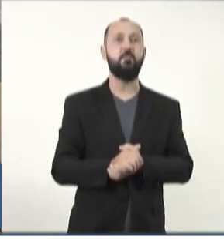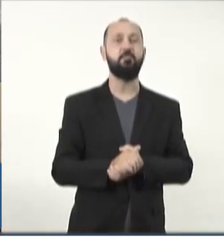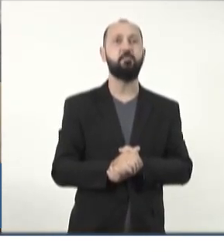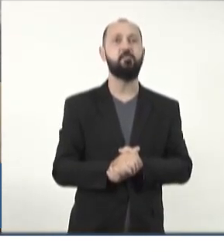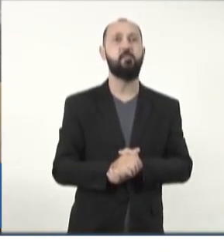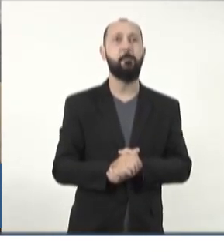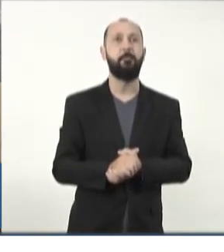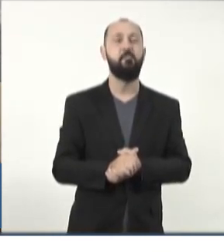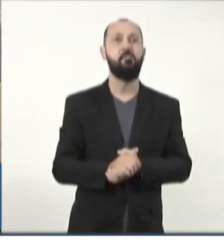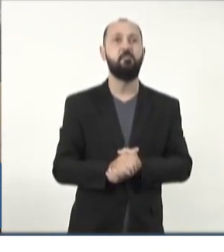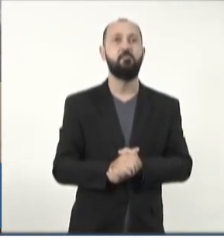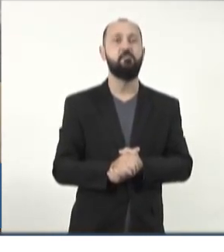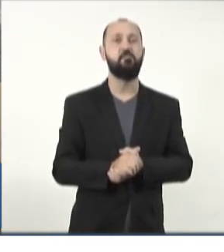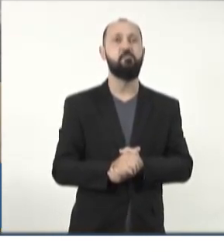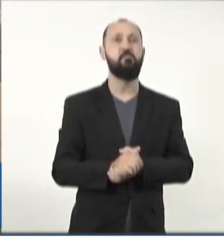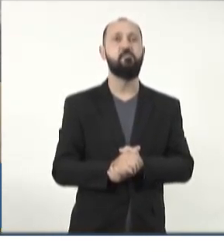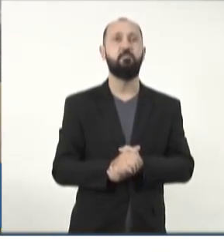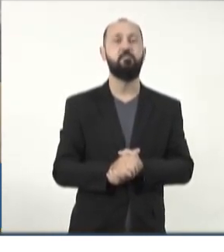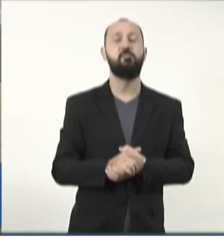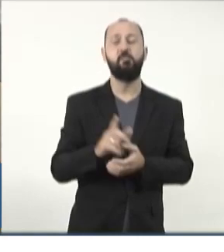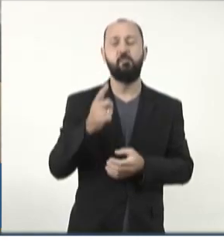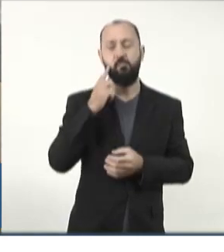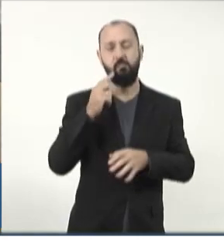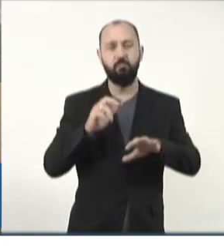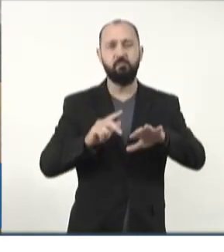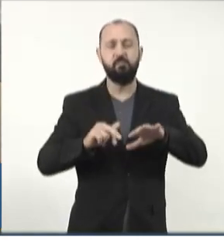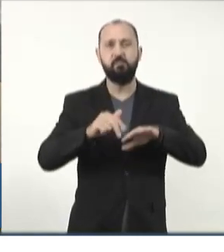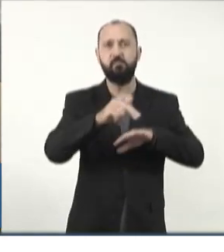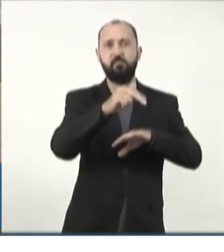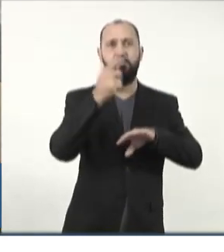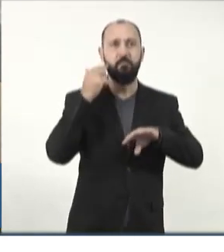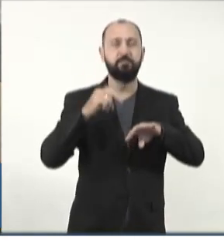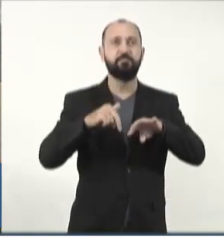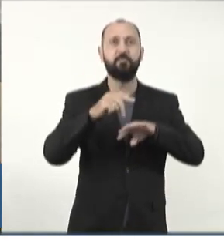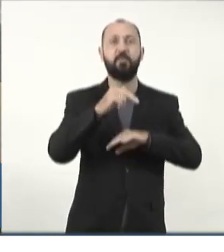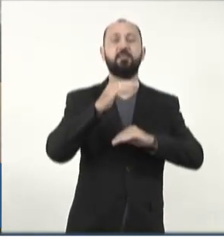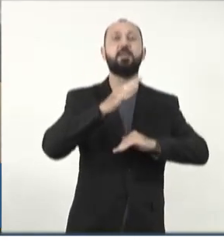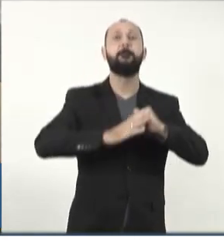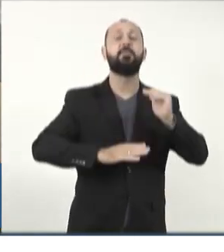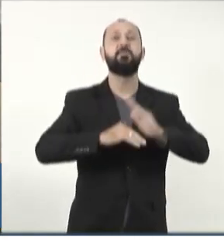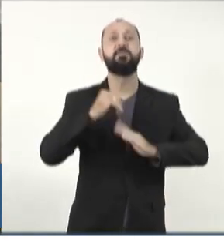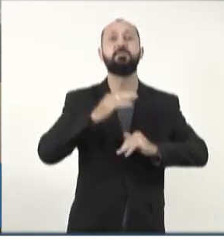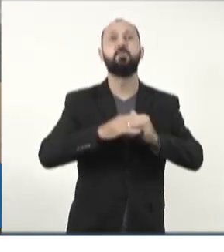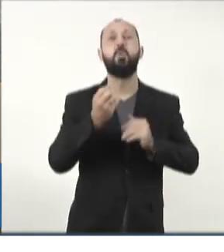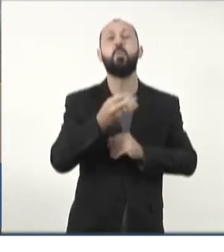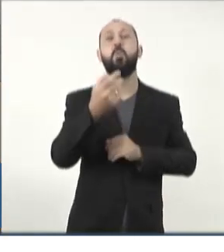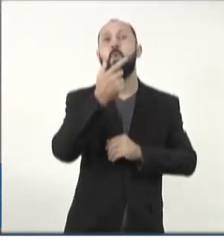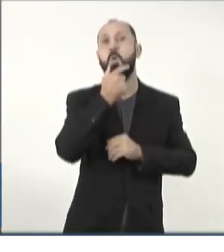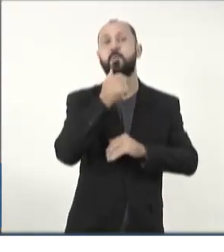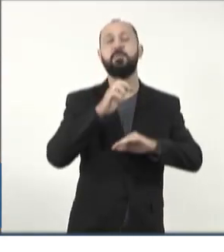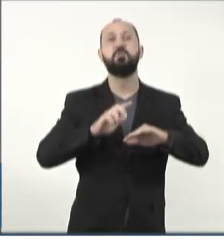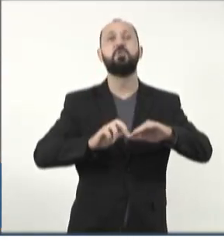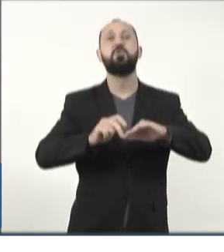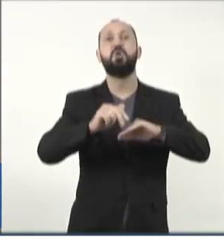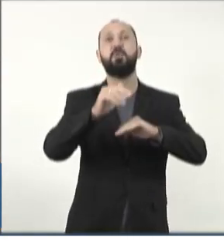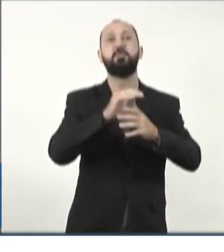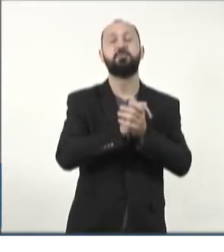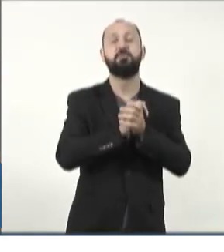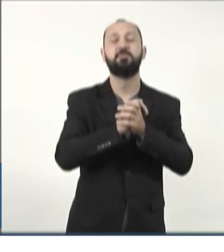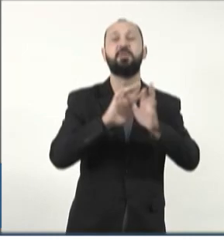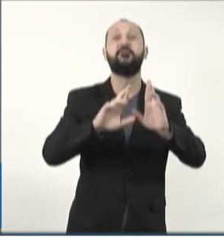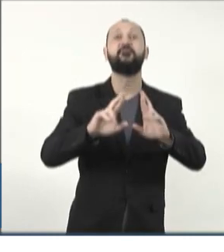aqui. Essa é uma escada. A gente está falando aqui da escada das carreiras. Olha como é que o homem sobe e a mulher.